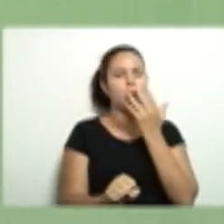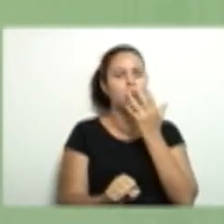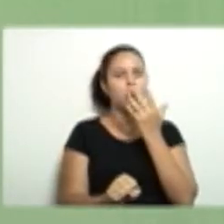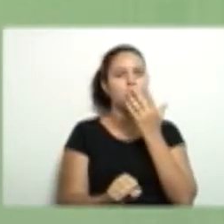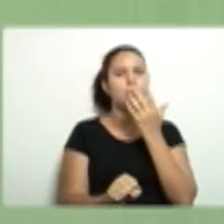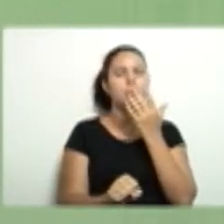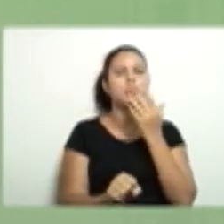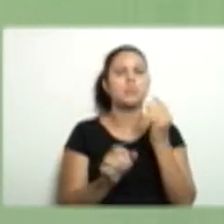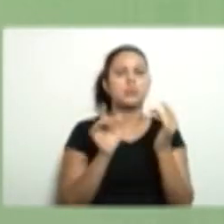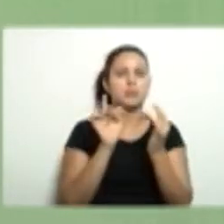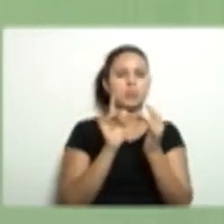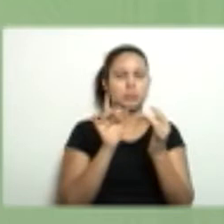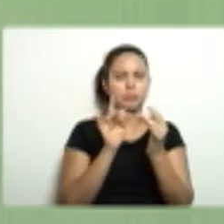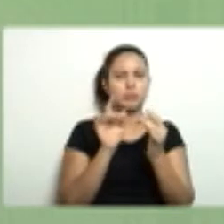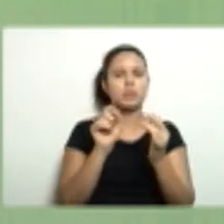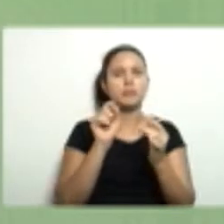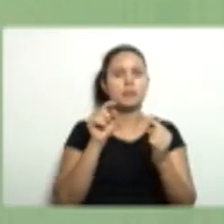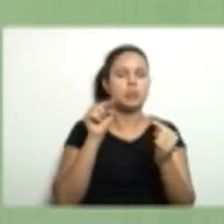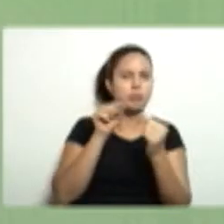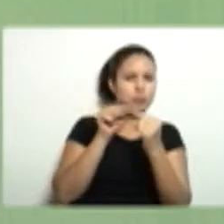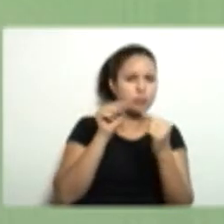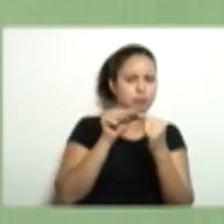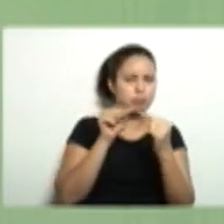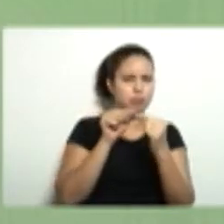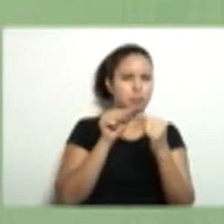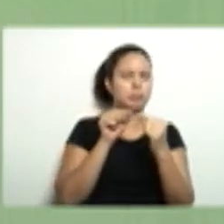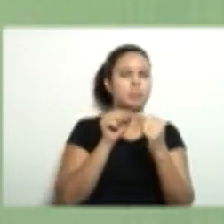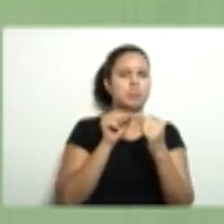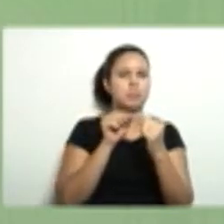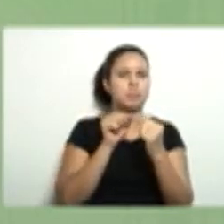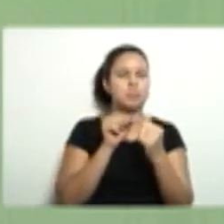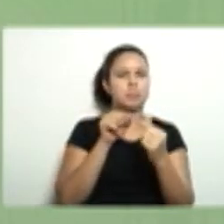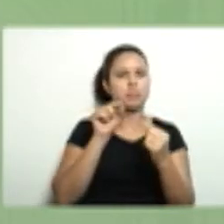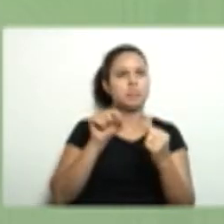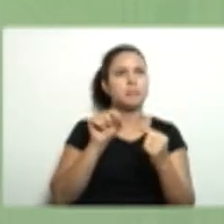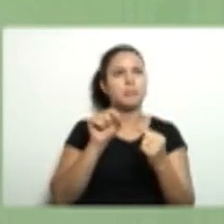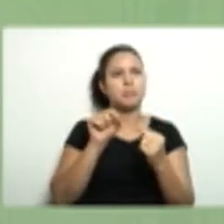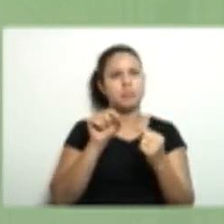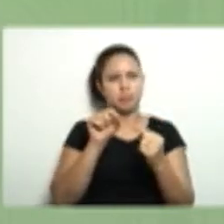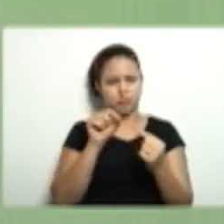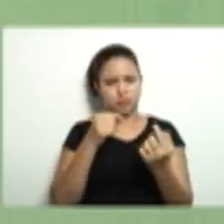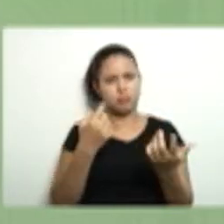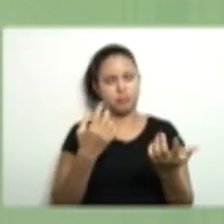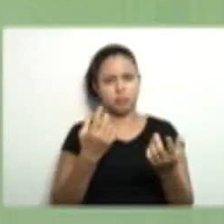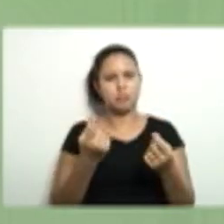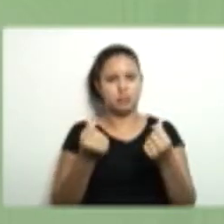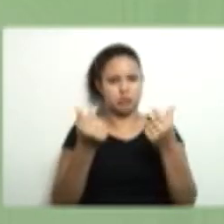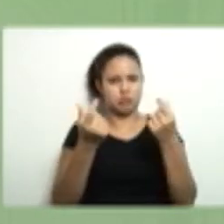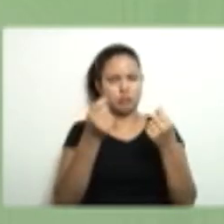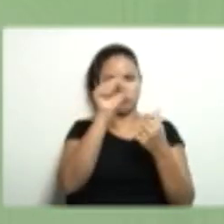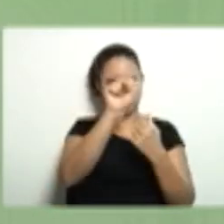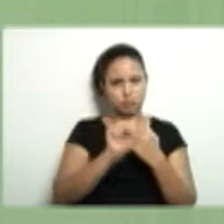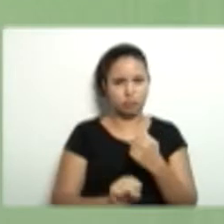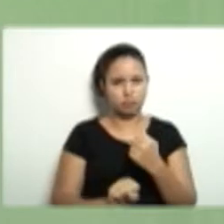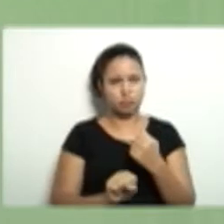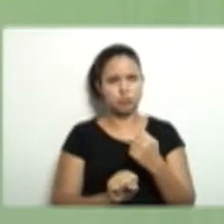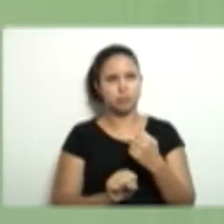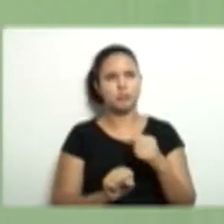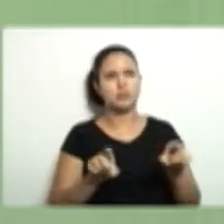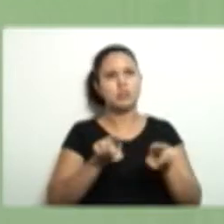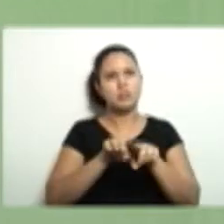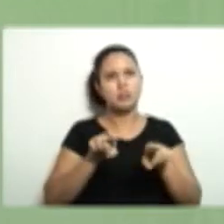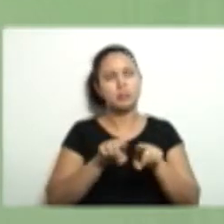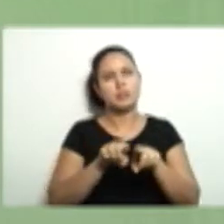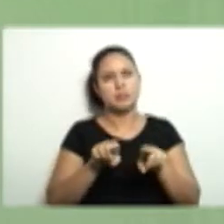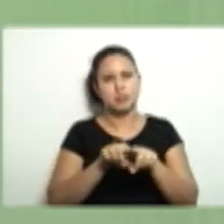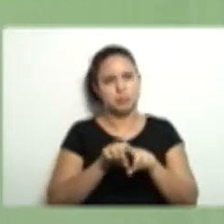ligadas a esses índices de desenvolvimento mais baixos, né? Enquanto vai ficando cada vez mais intensificado o desenvolvimento maior